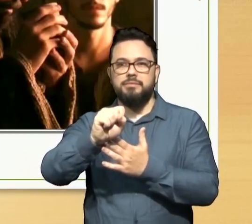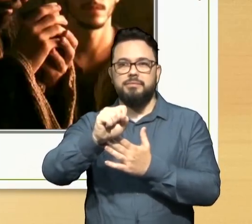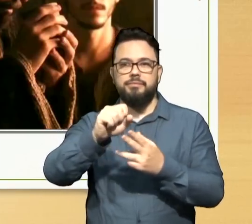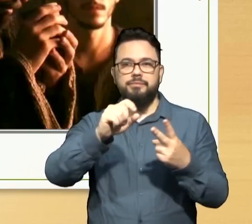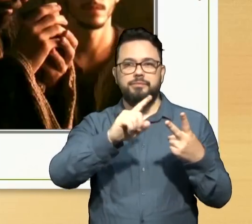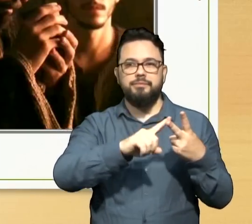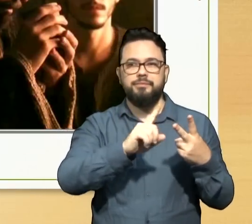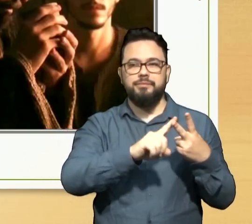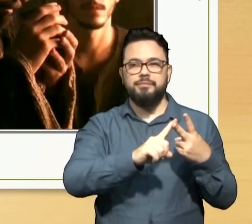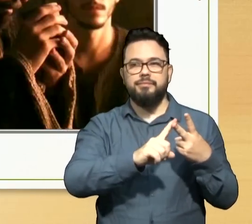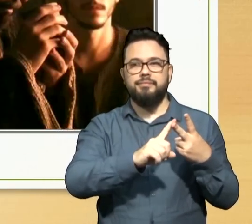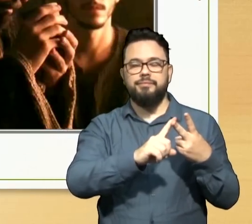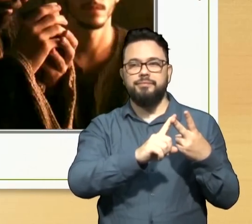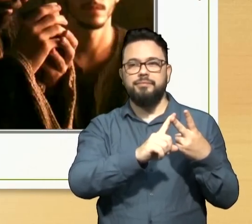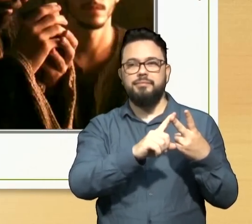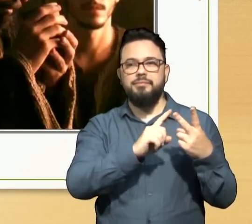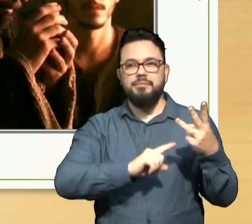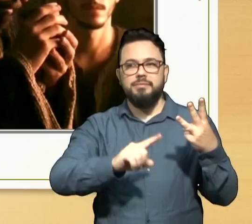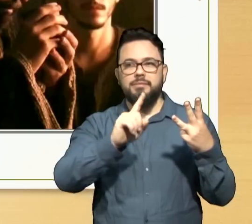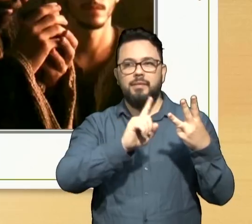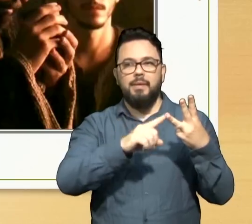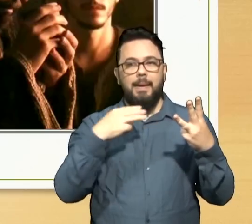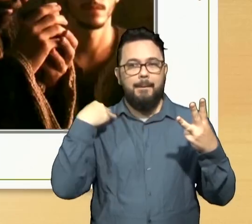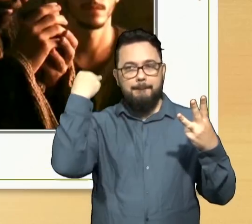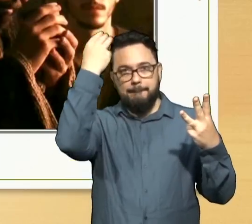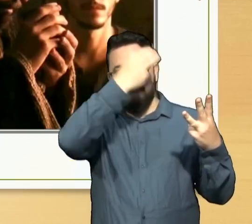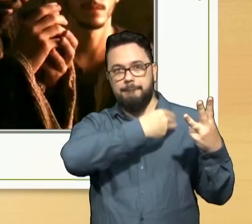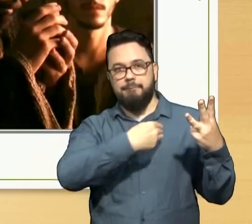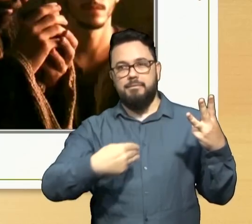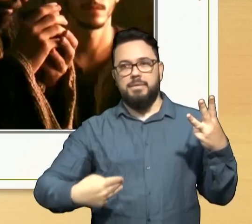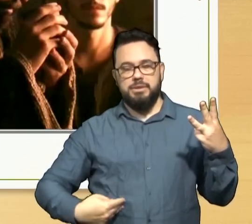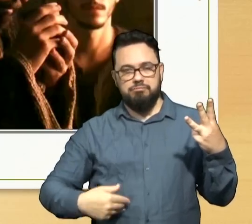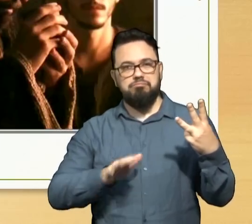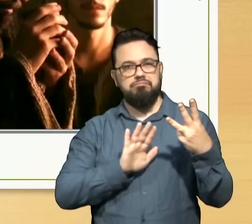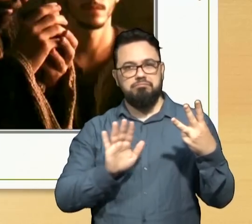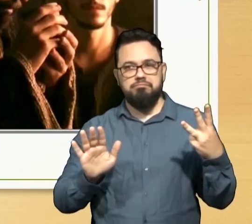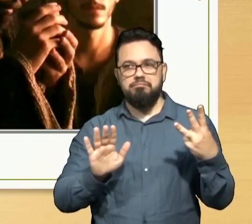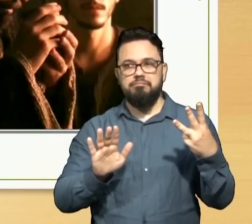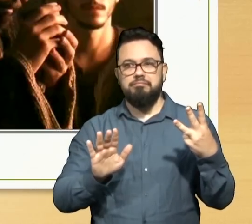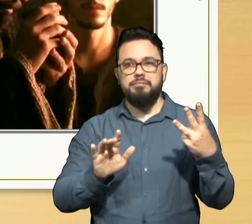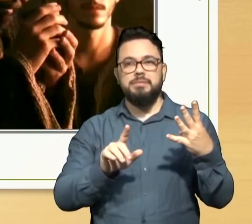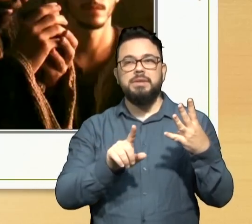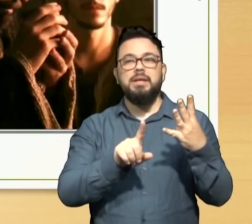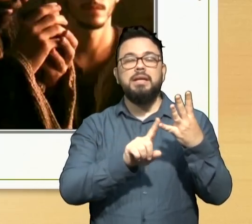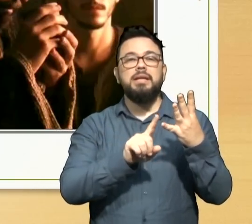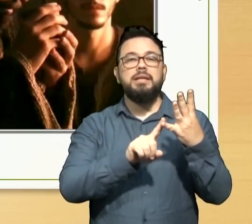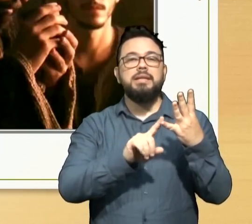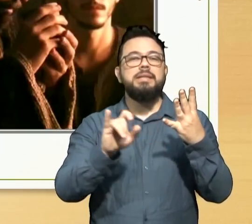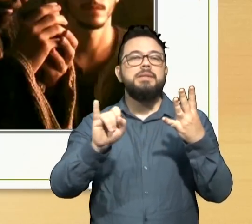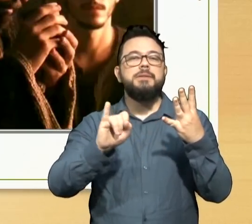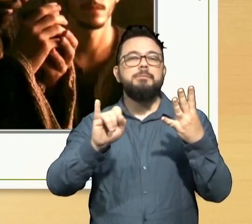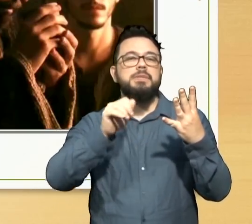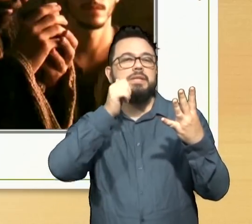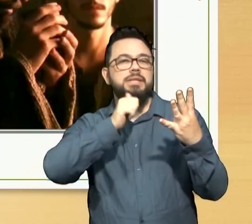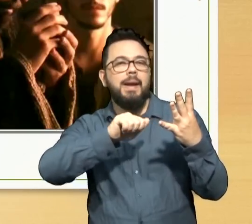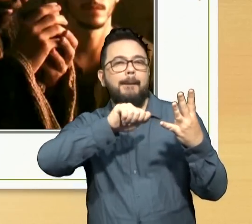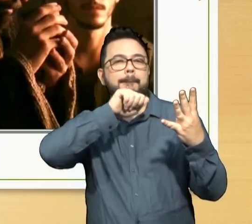de José e de Tiago correto Maria Madalena tranquilo e a irmã da mãe de